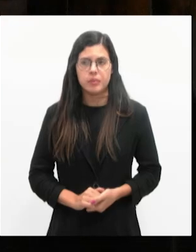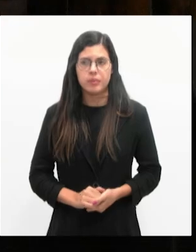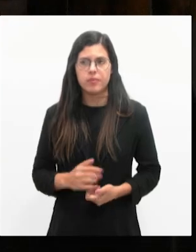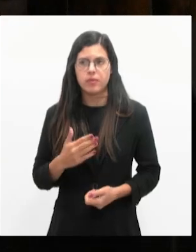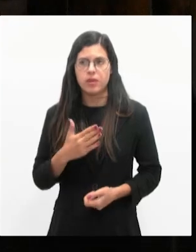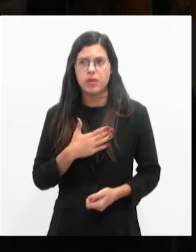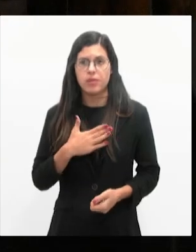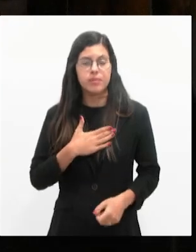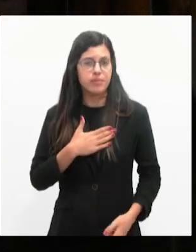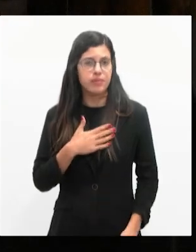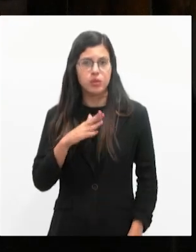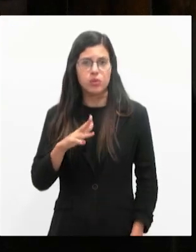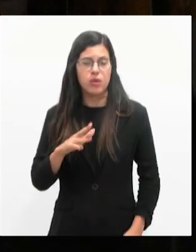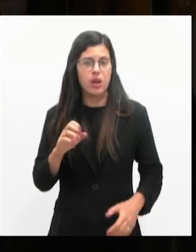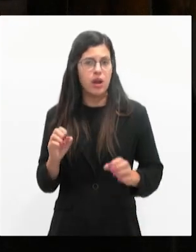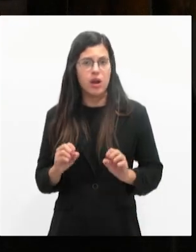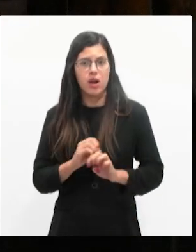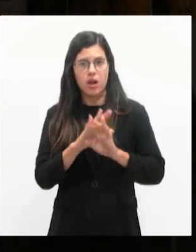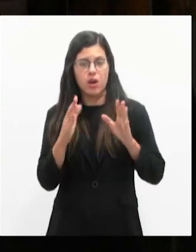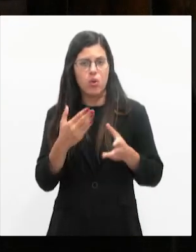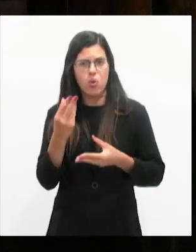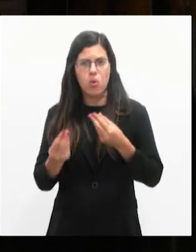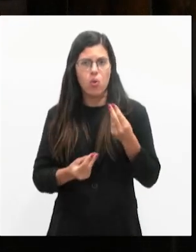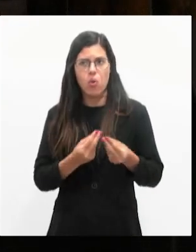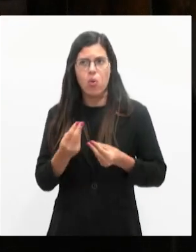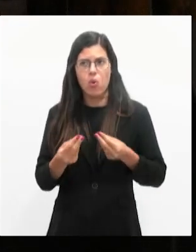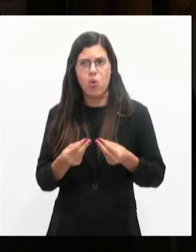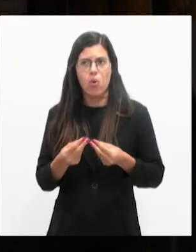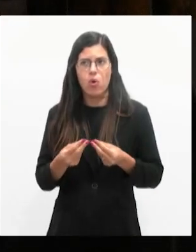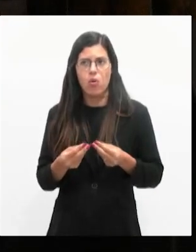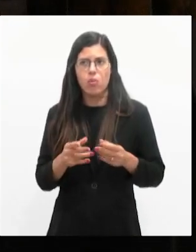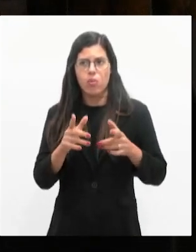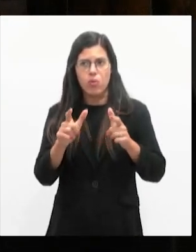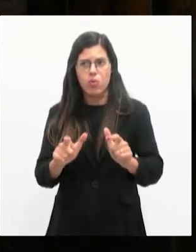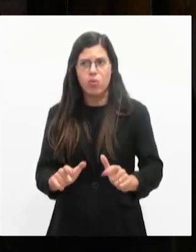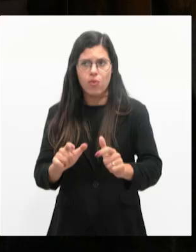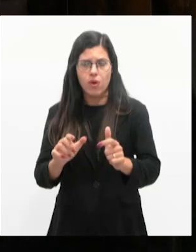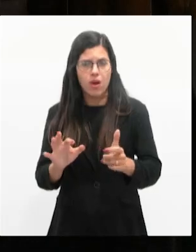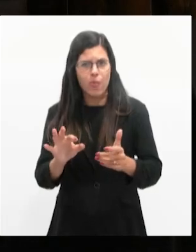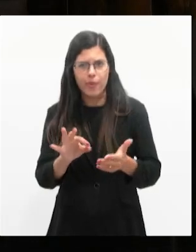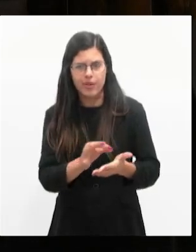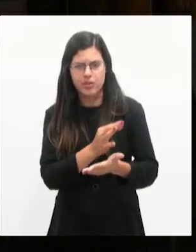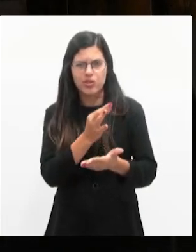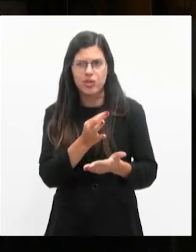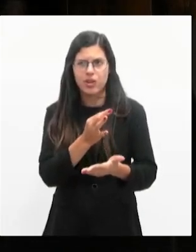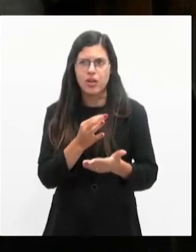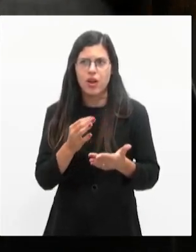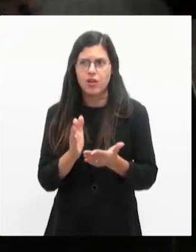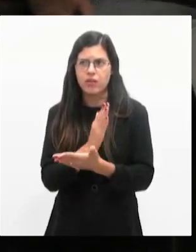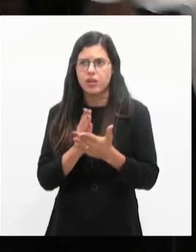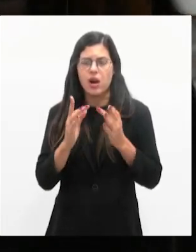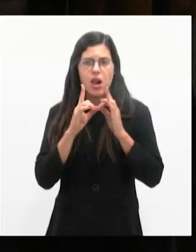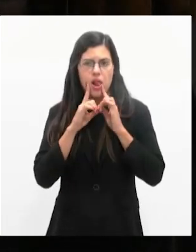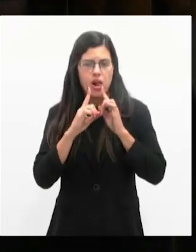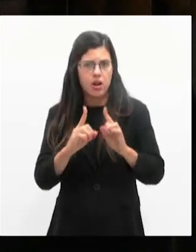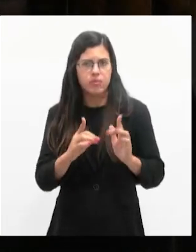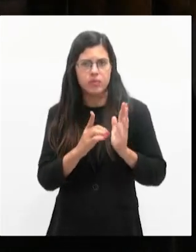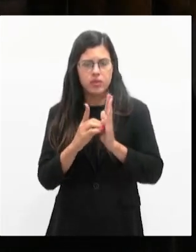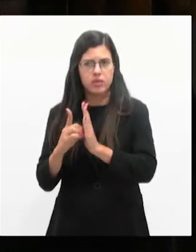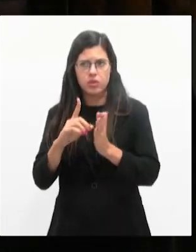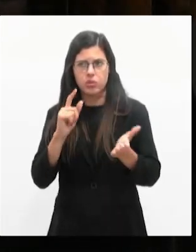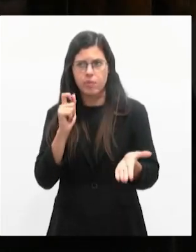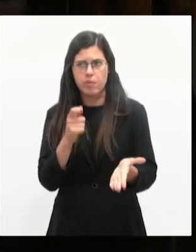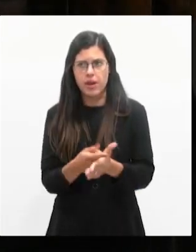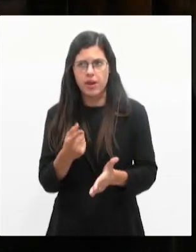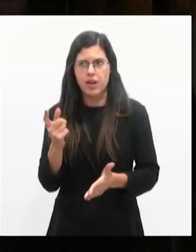como é que uma clínica é credenciada. E, às vezes, tu reclama do DETRAN sobre pagar em dinheiro, é